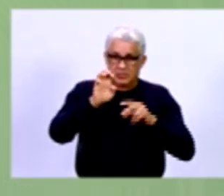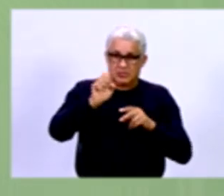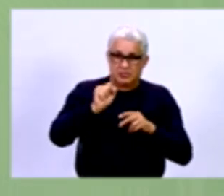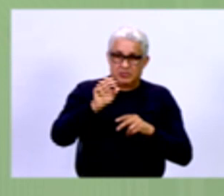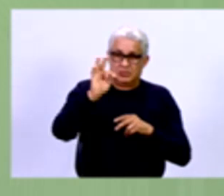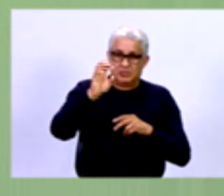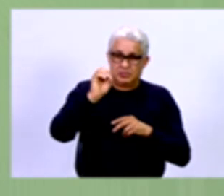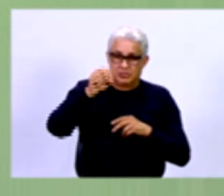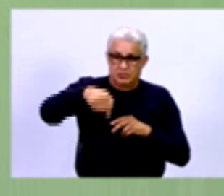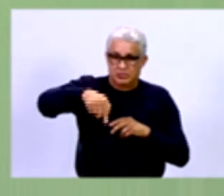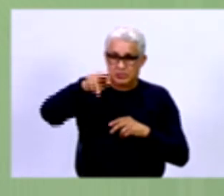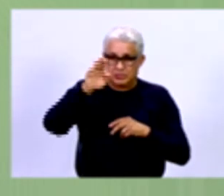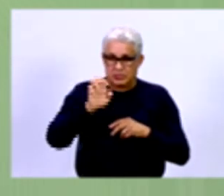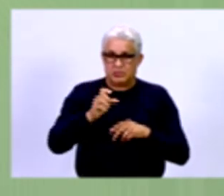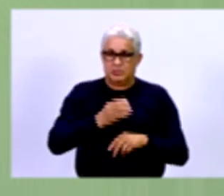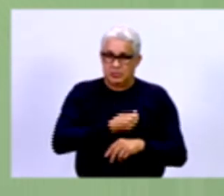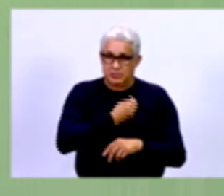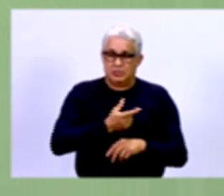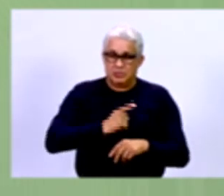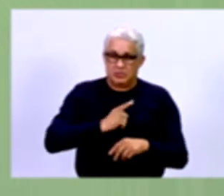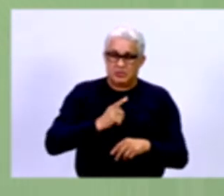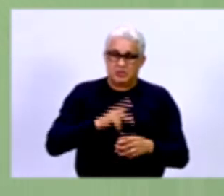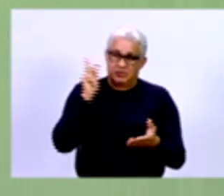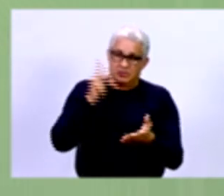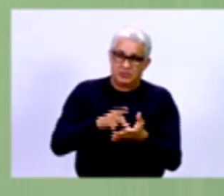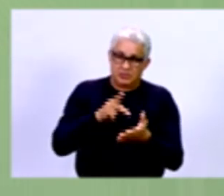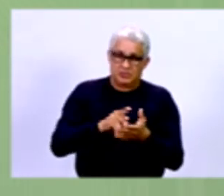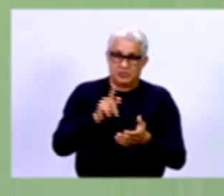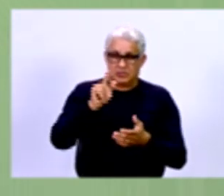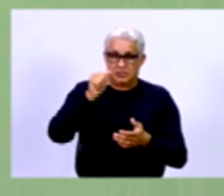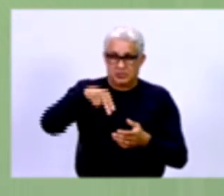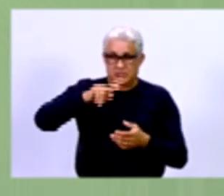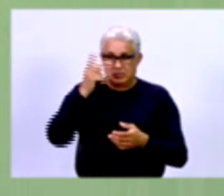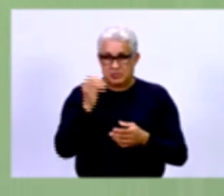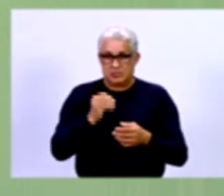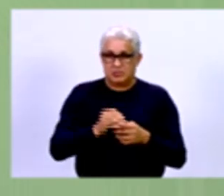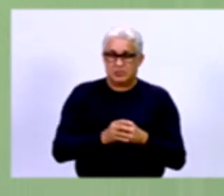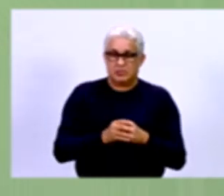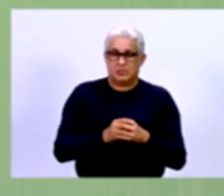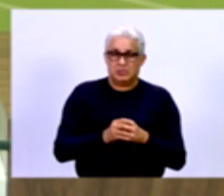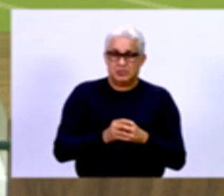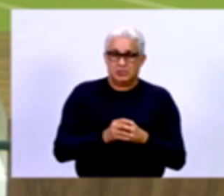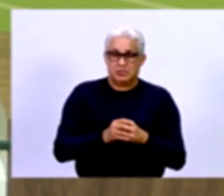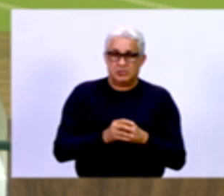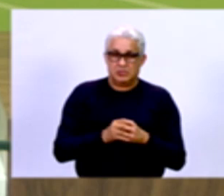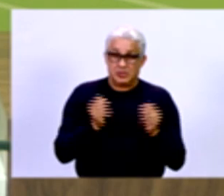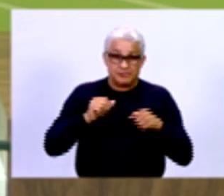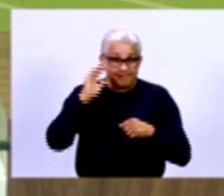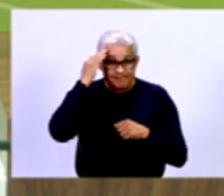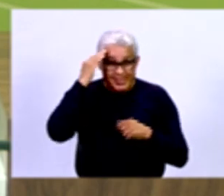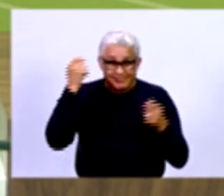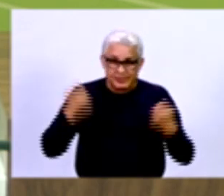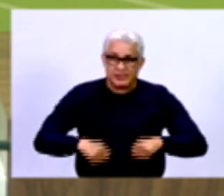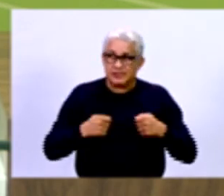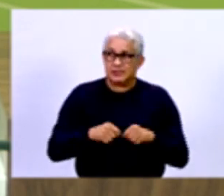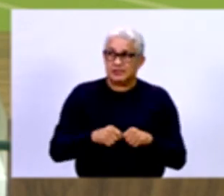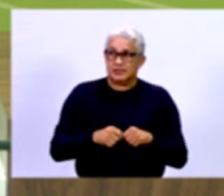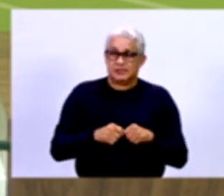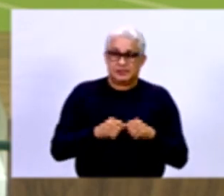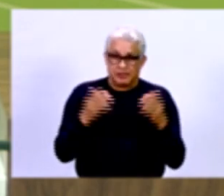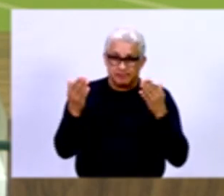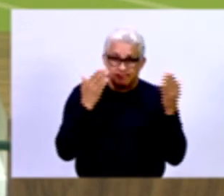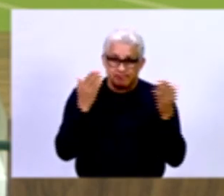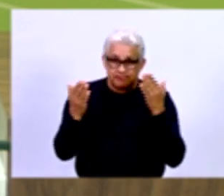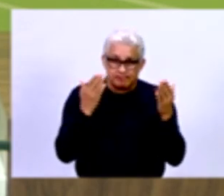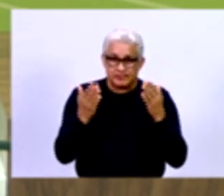já existente. De modo que a gente tenha realmente um ganho, uma agregação de capital. Para compreender isso, eu gosto sempre de fazer essa análise